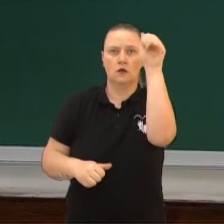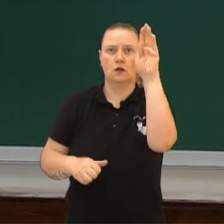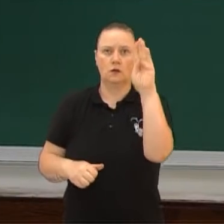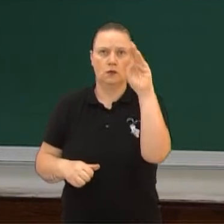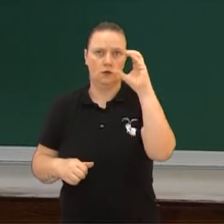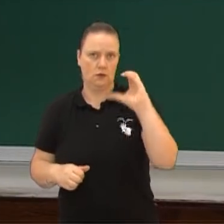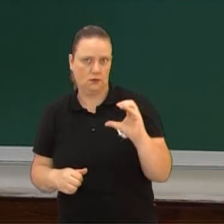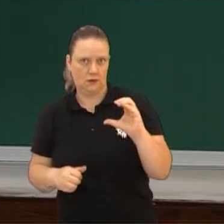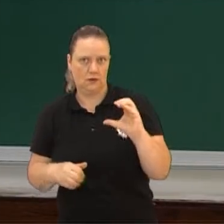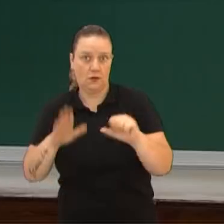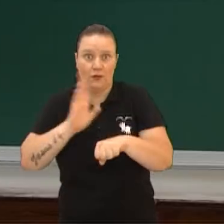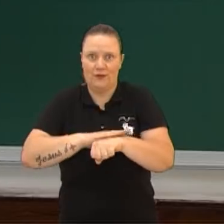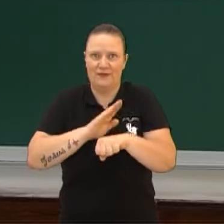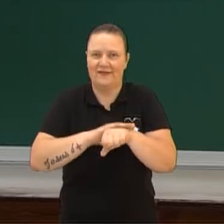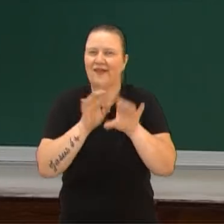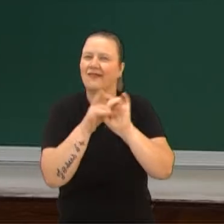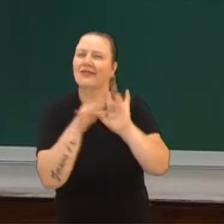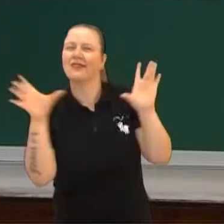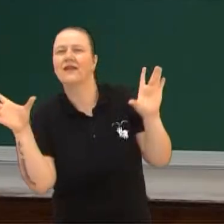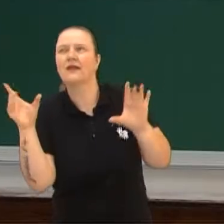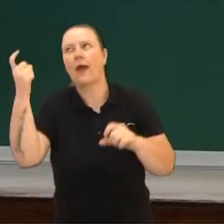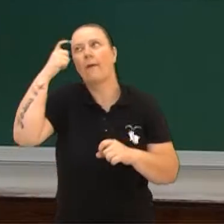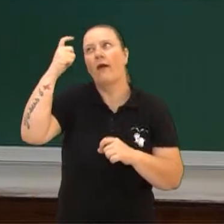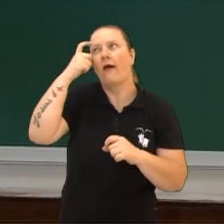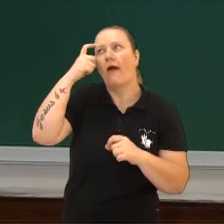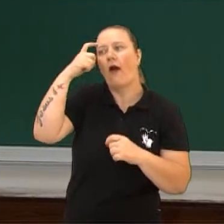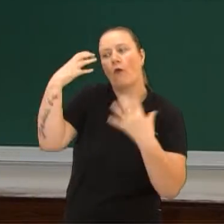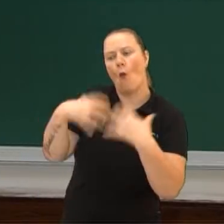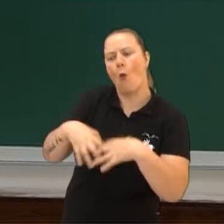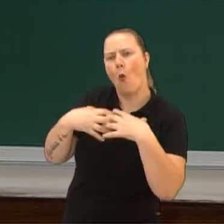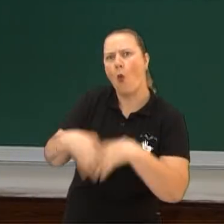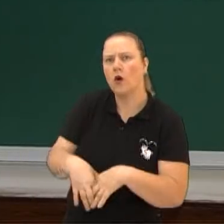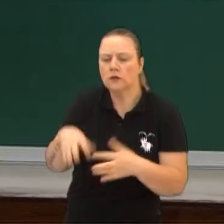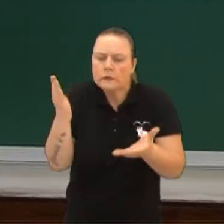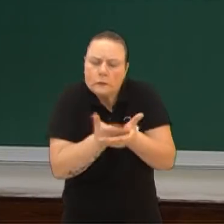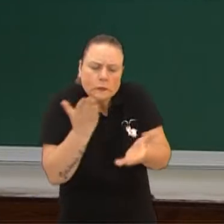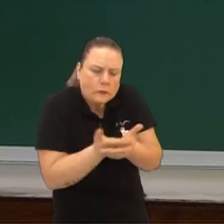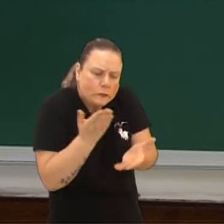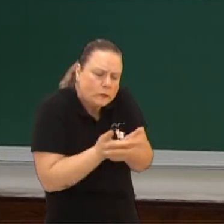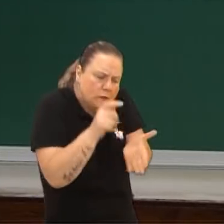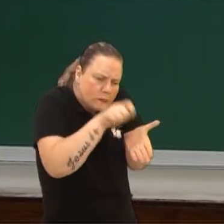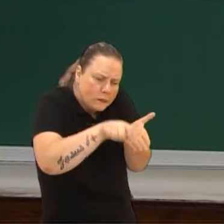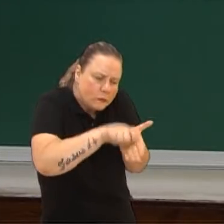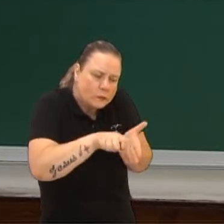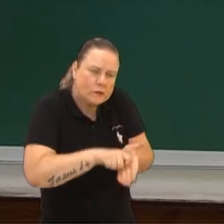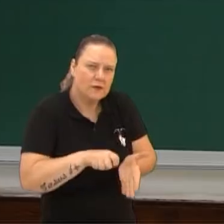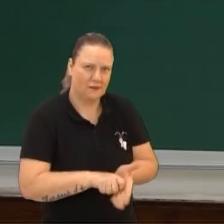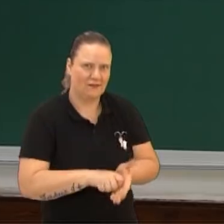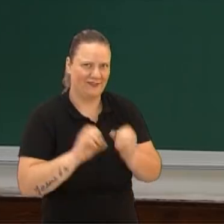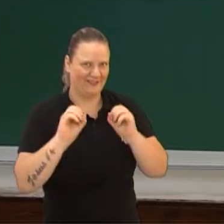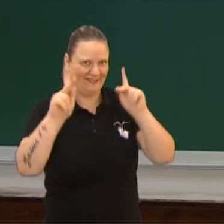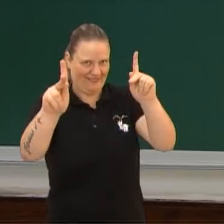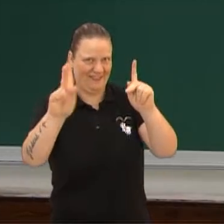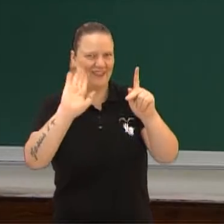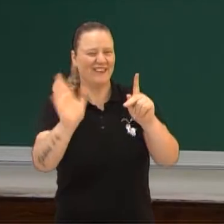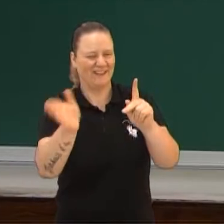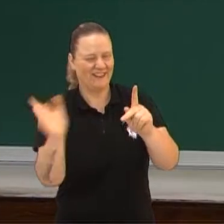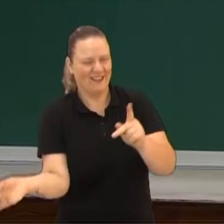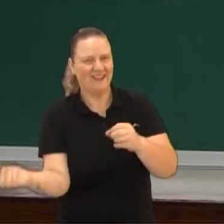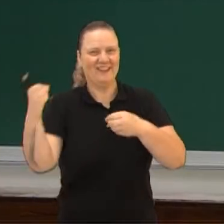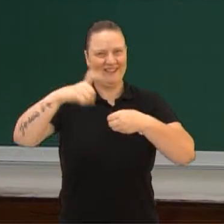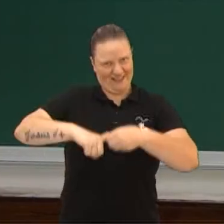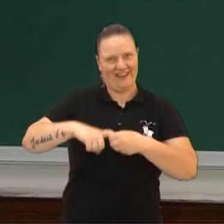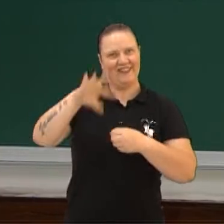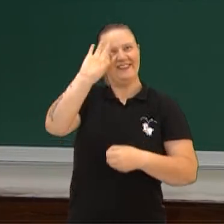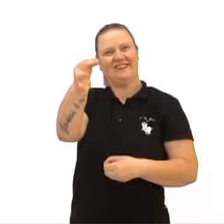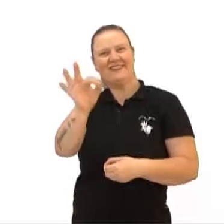agora a professora vai dar um tempinho aí para vocês pensarem, tentarem fazer, use o caderno para registrar as continhas, tá bom? Então, eu já retomo aqui para a gente